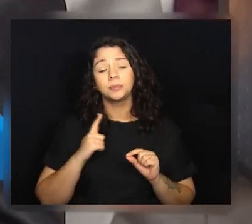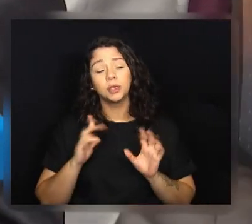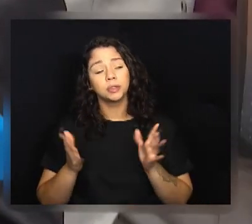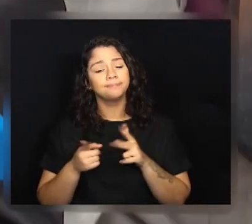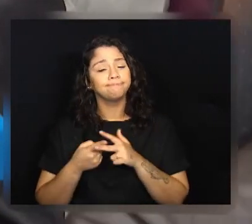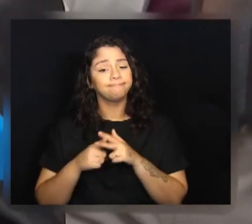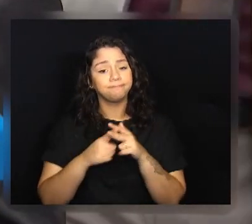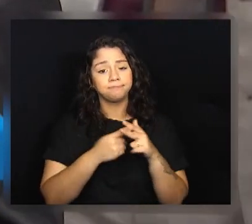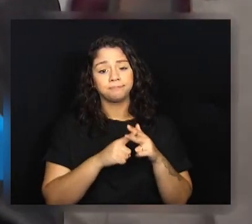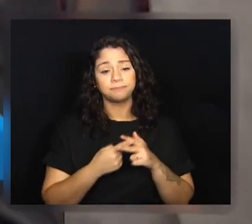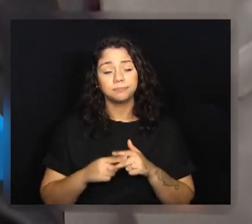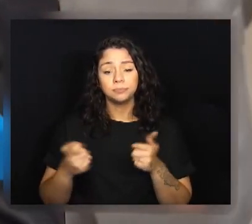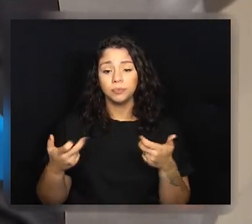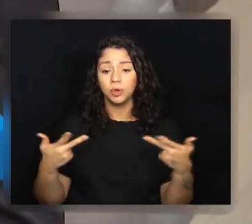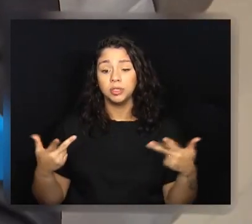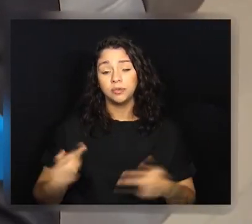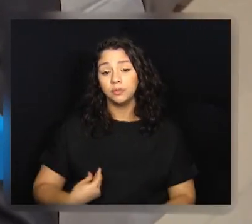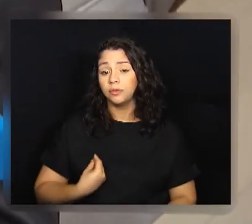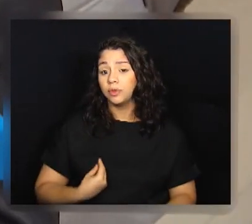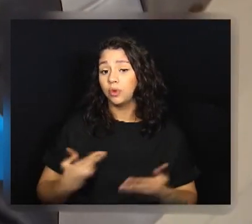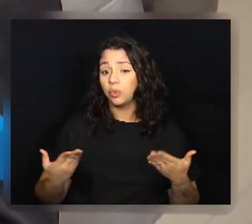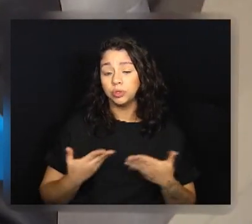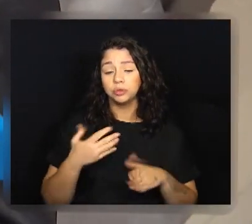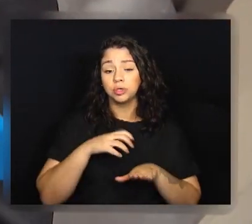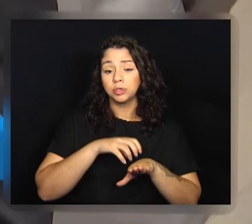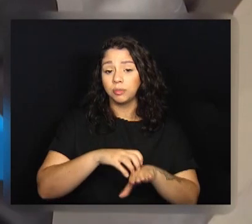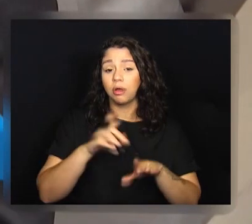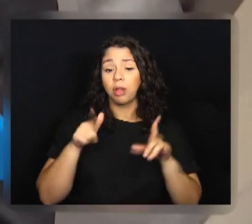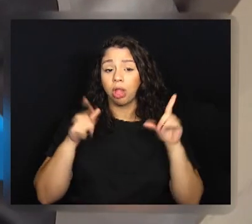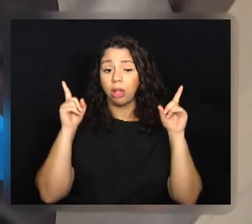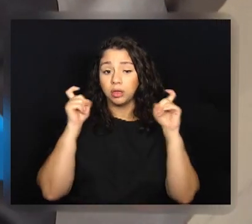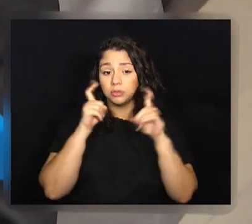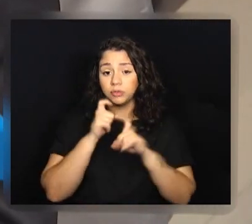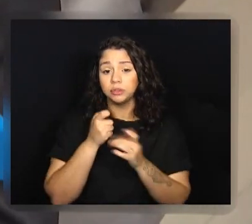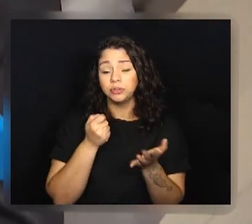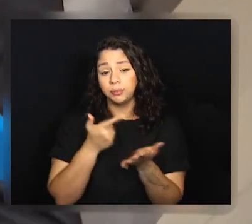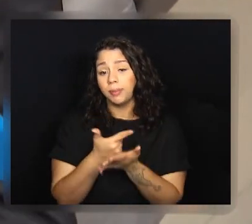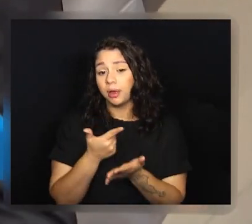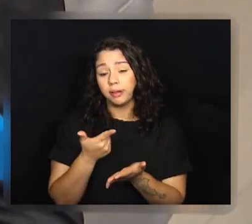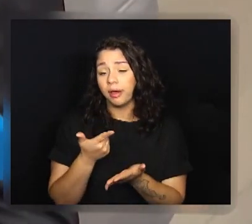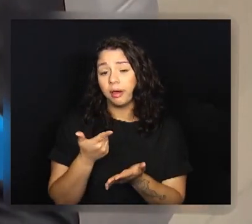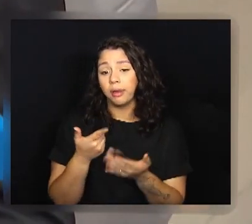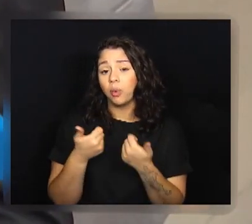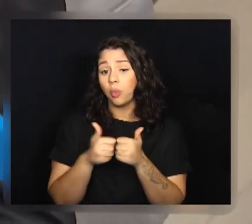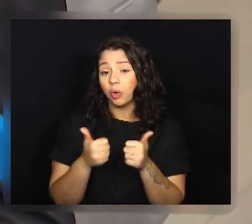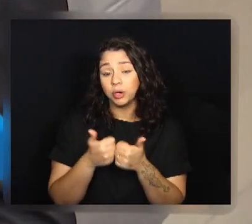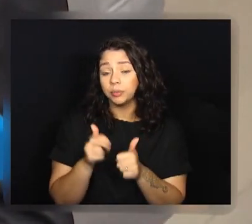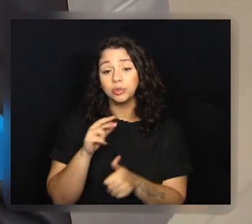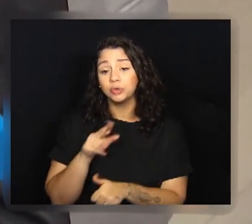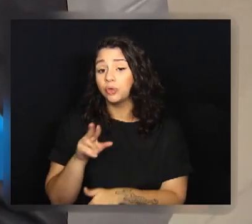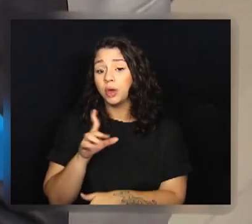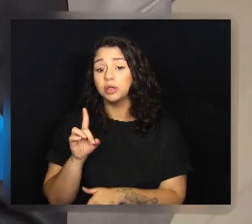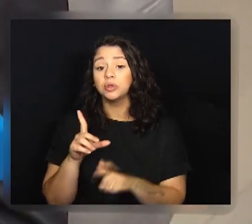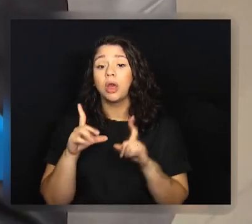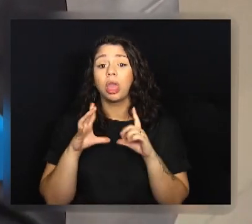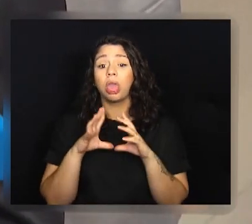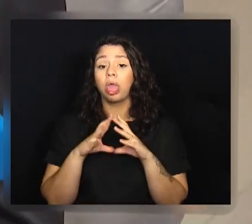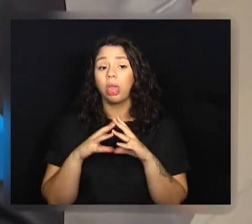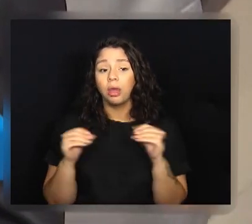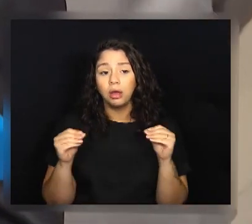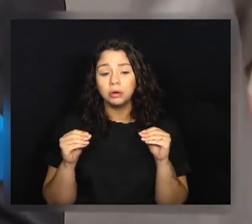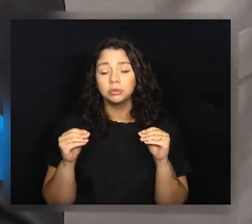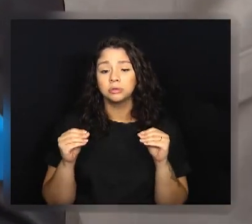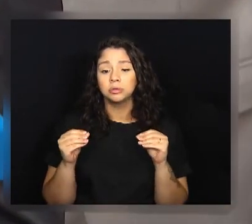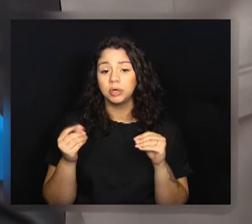estamos vivenciando hoje no transporte, que é a dificuldade para o pagamento da passagem. Não basta só extinguir o